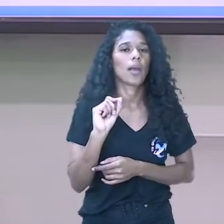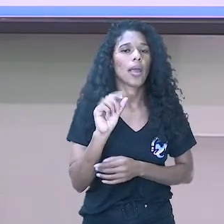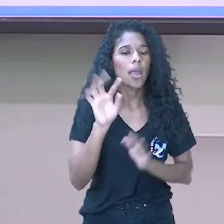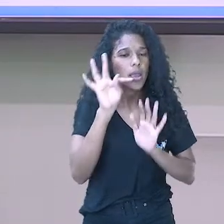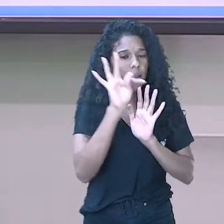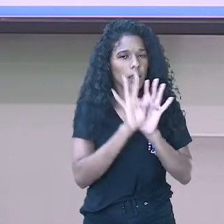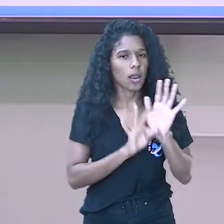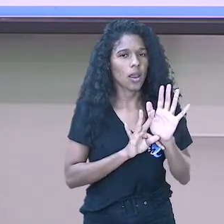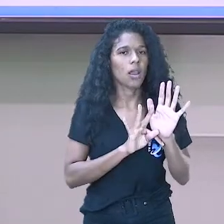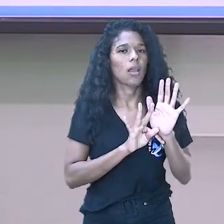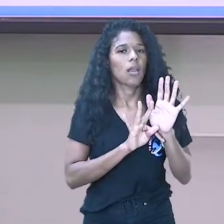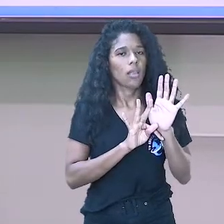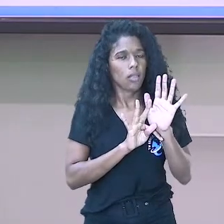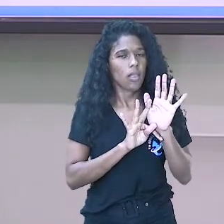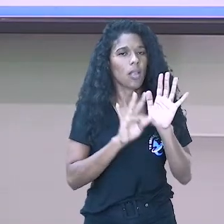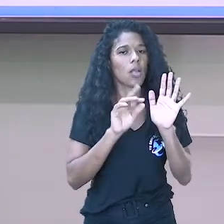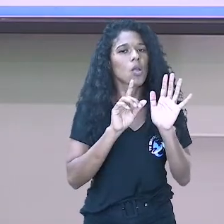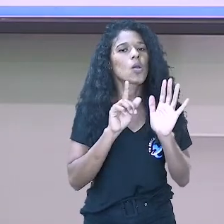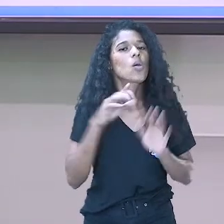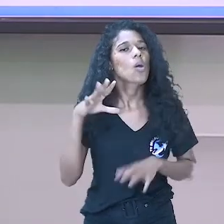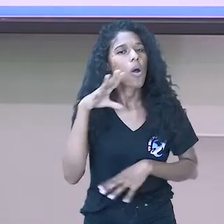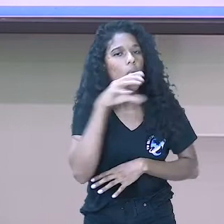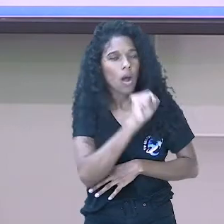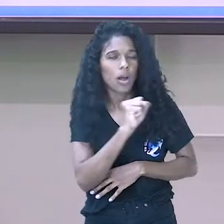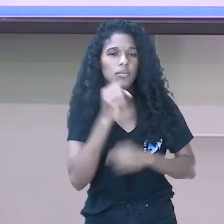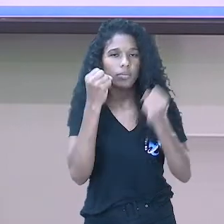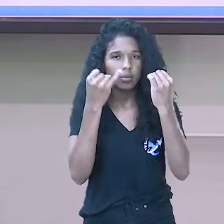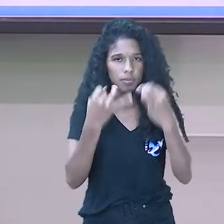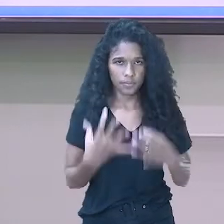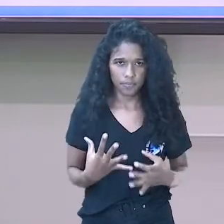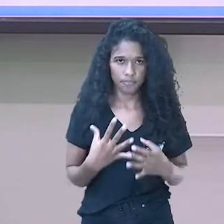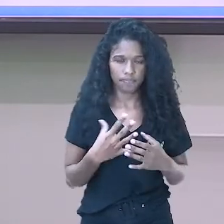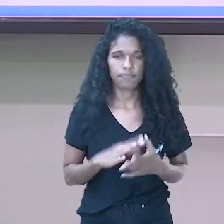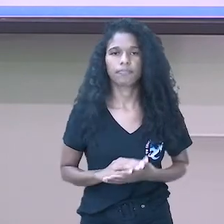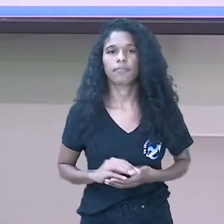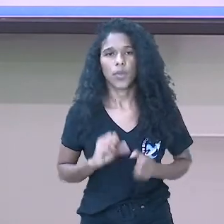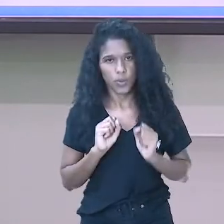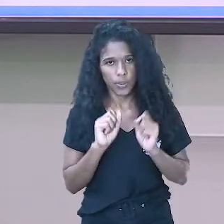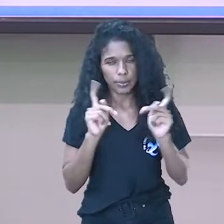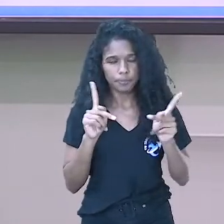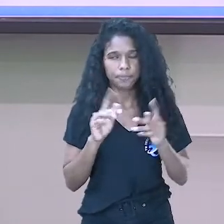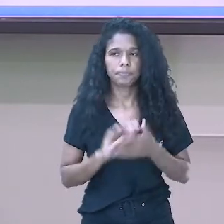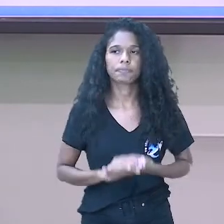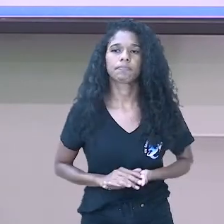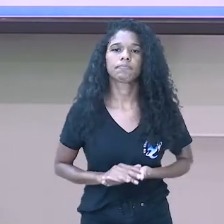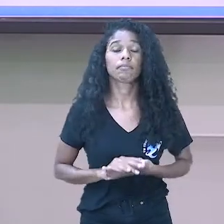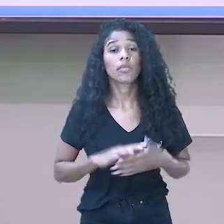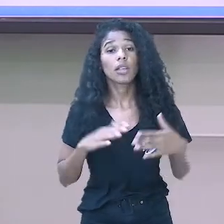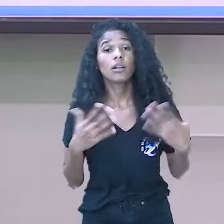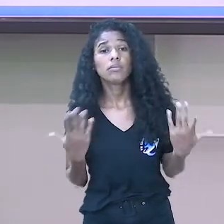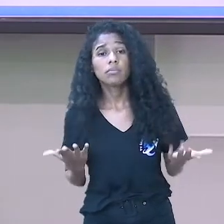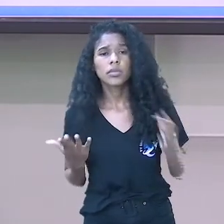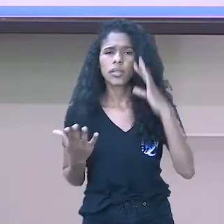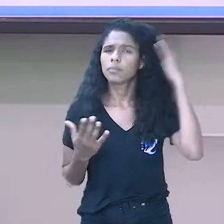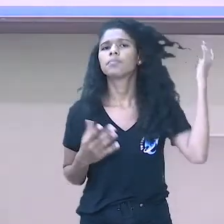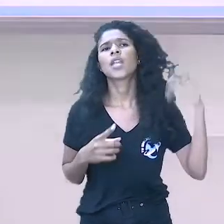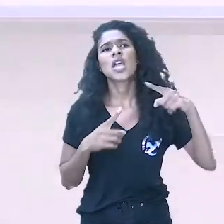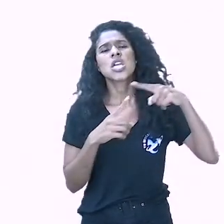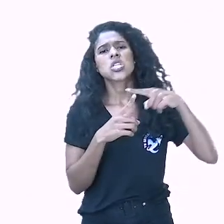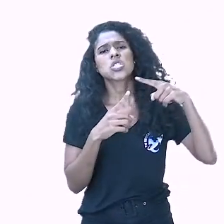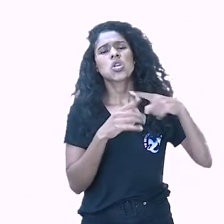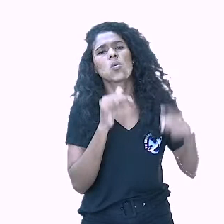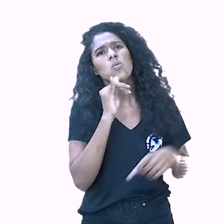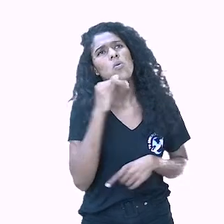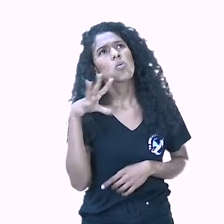assim, agora eu vou falar para vocês uma crônica, tá certo? E quais são os tipos de crônica? Nós